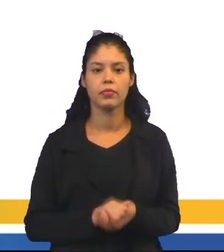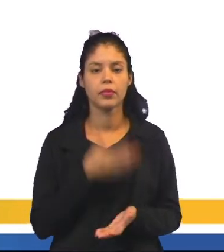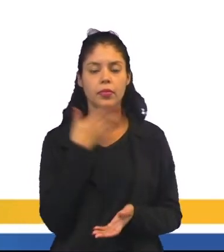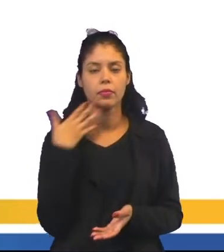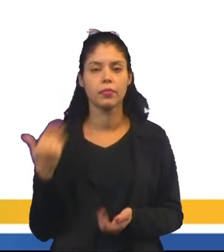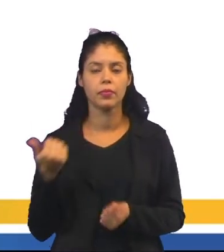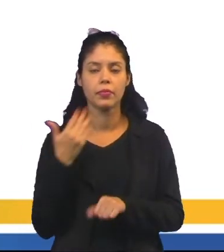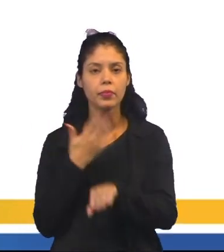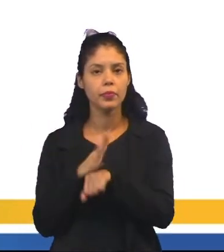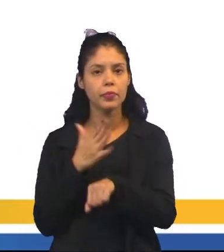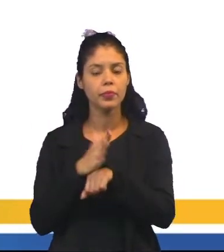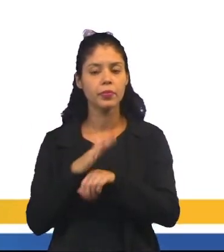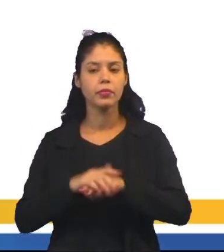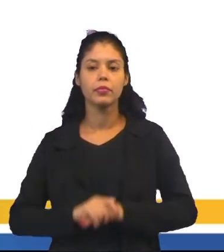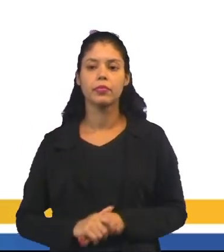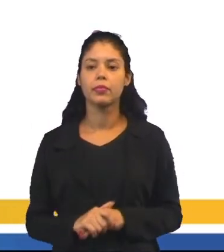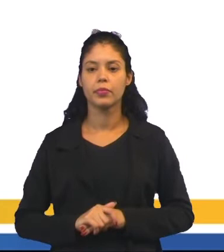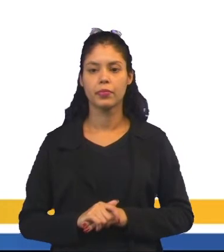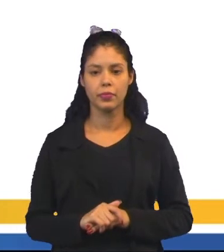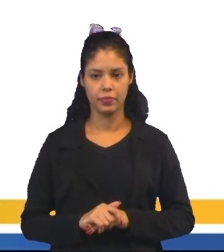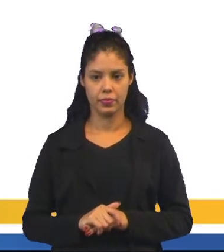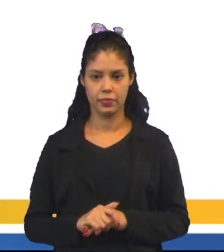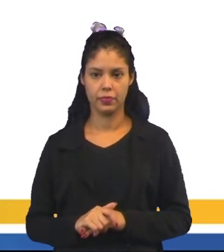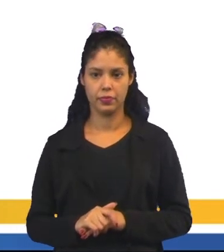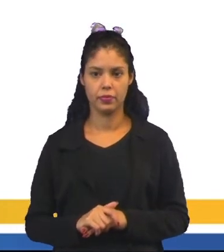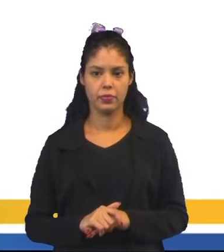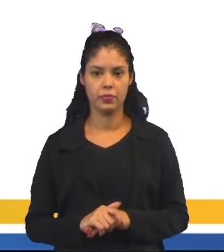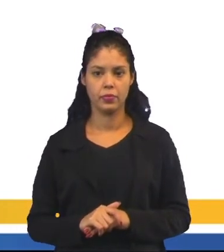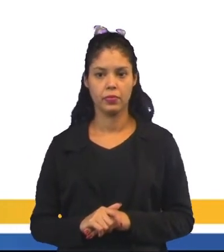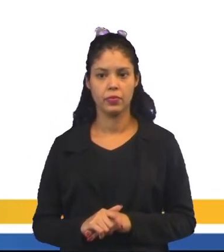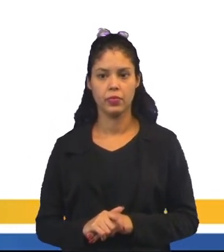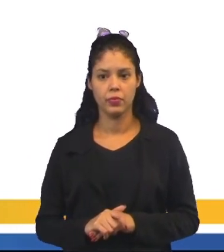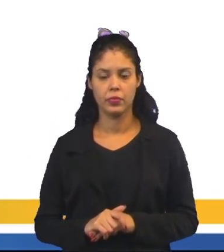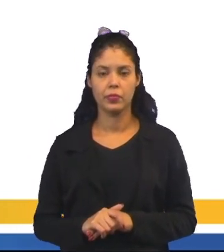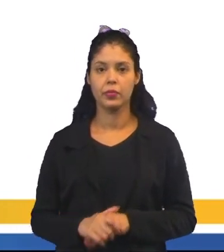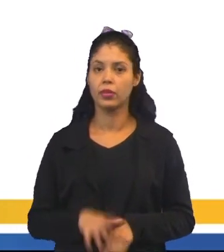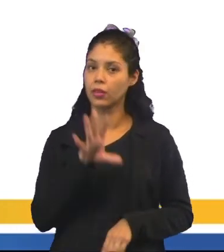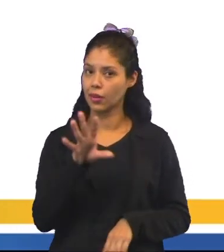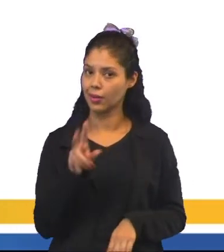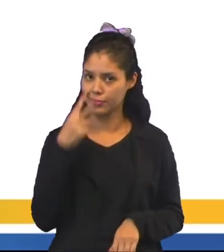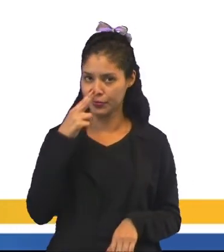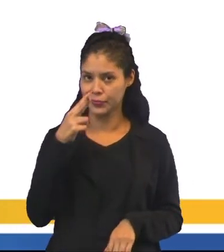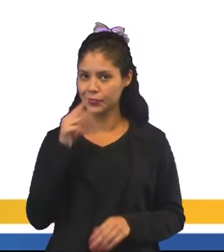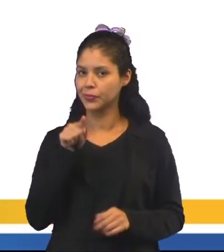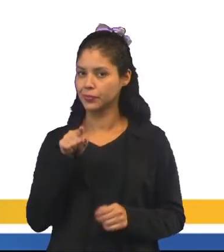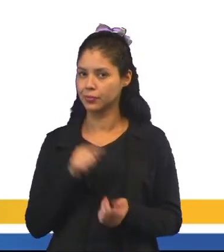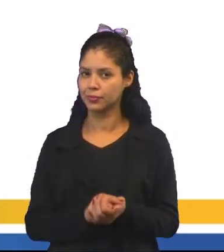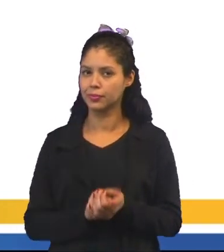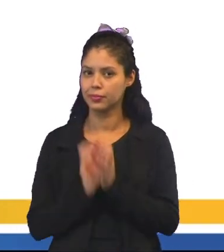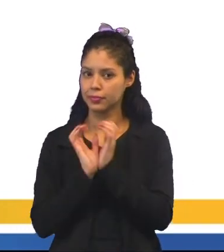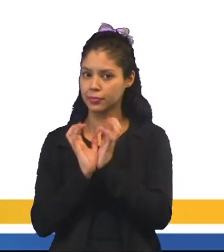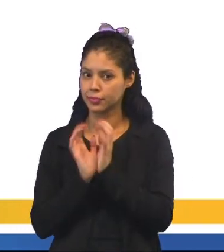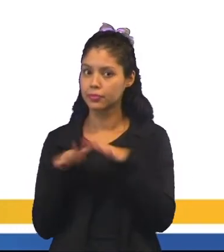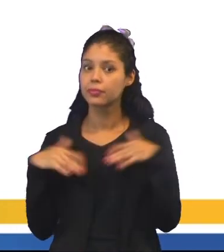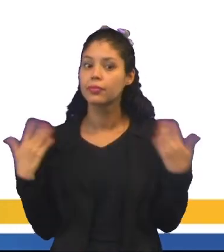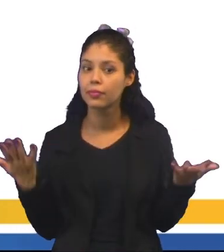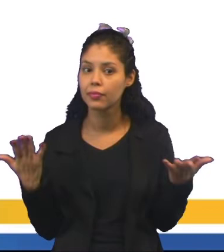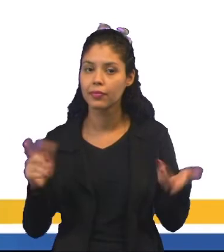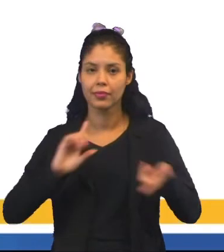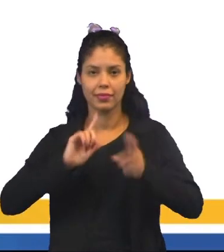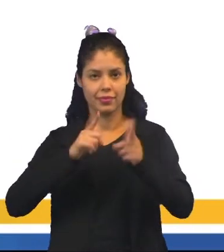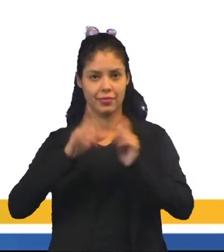a prática. Letra D, melhorar a prática. Eita, essa aí eu quero ver o cérebro de vocês explodindo. 3, 2,